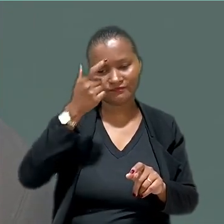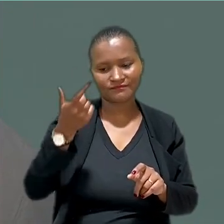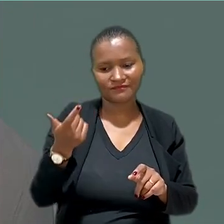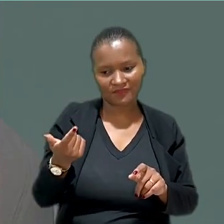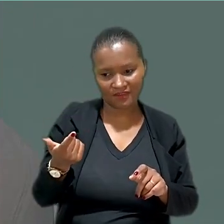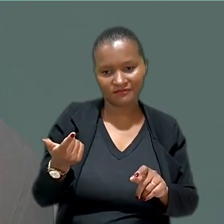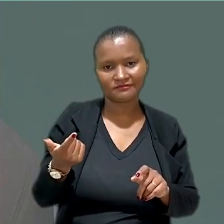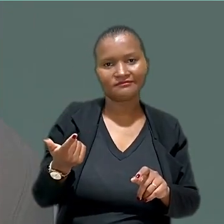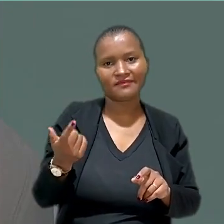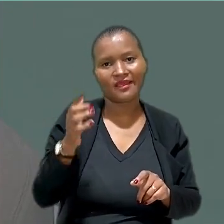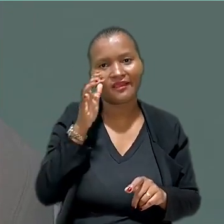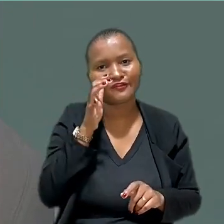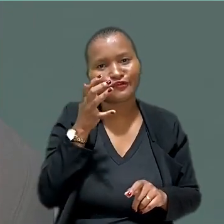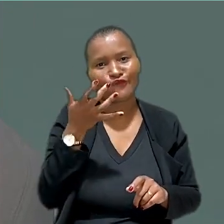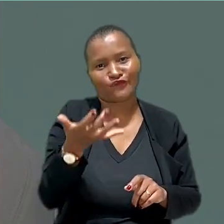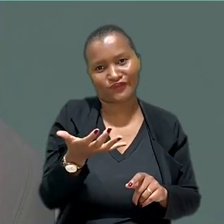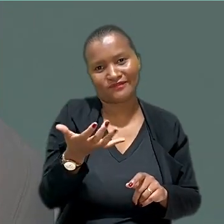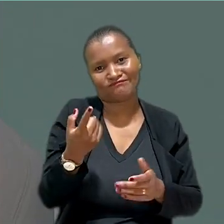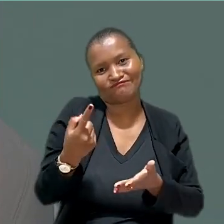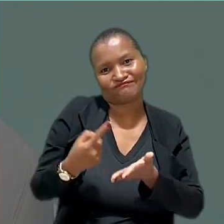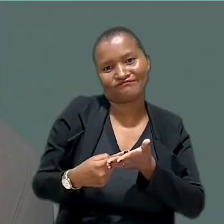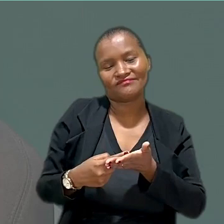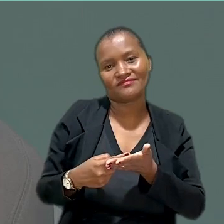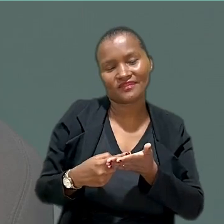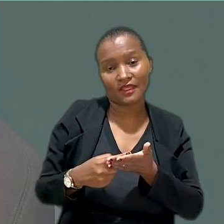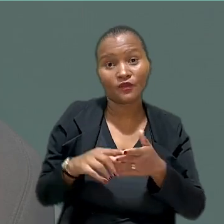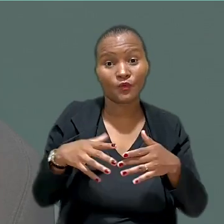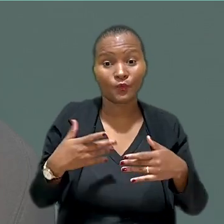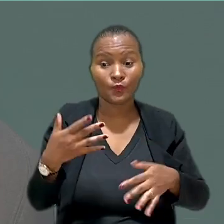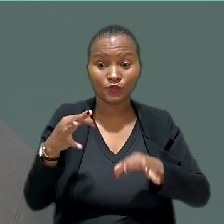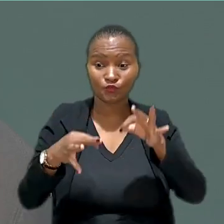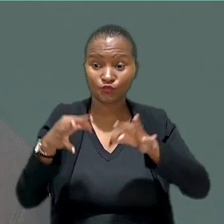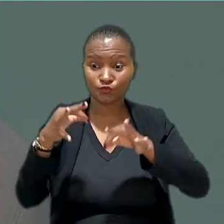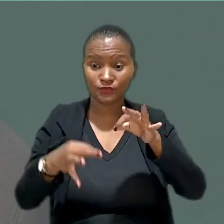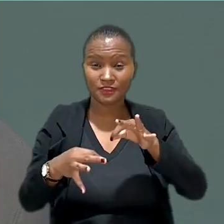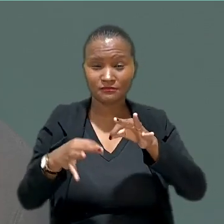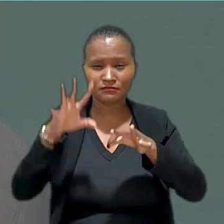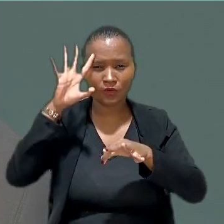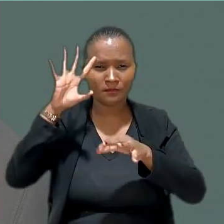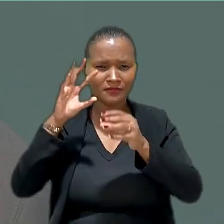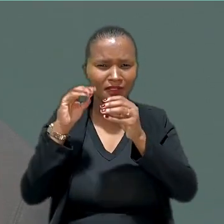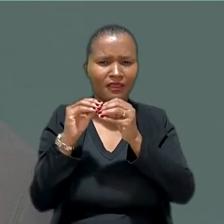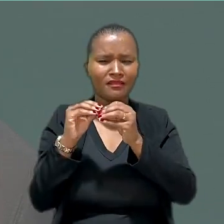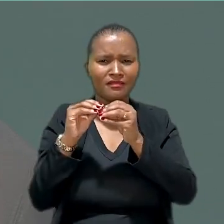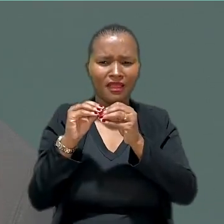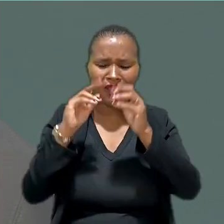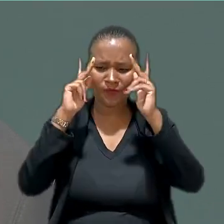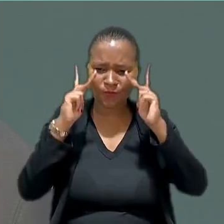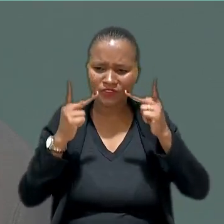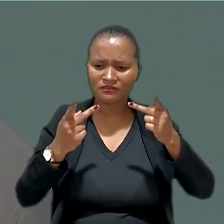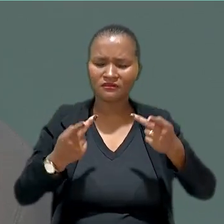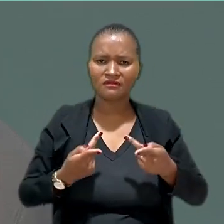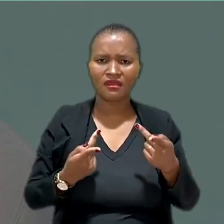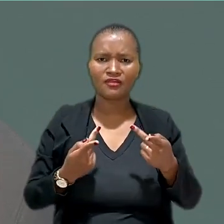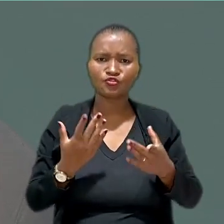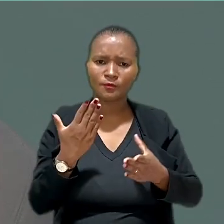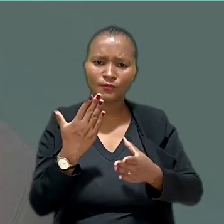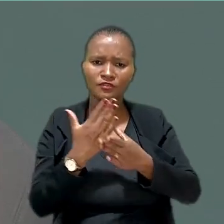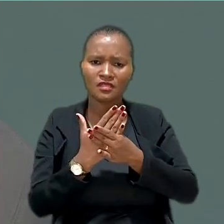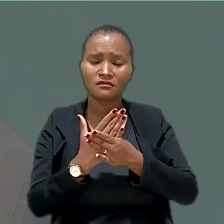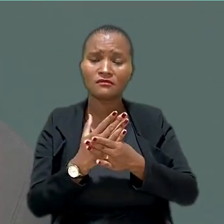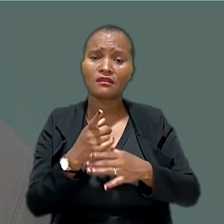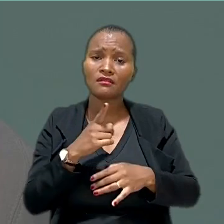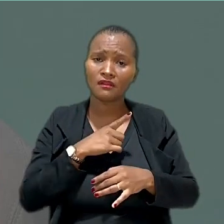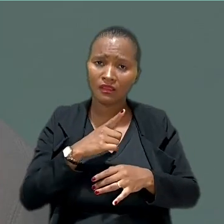consensualmente resolver. Então, quando o juiz compreende a humanidade do processo, ele tem a seu